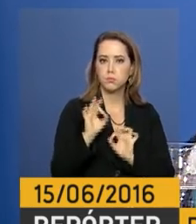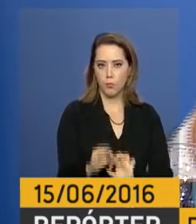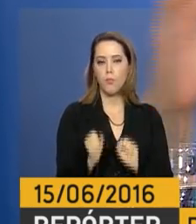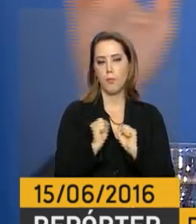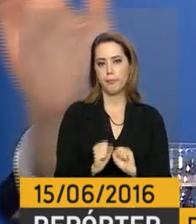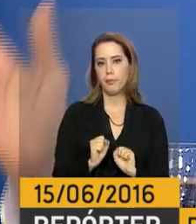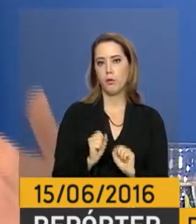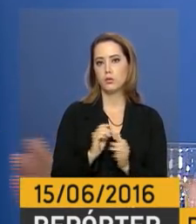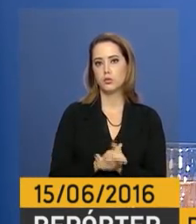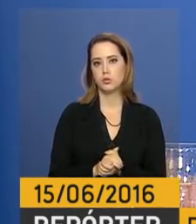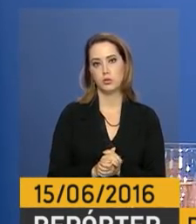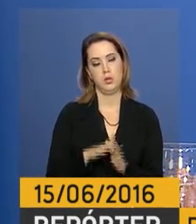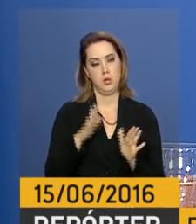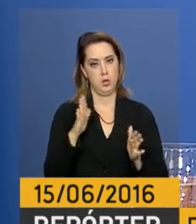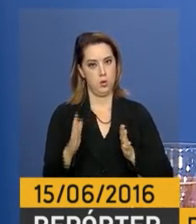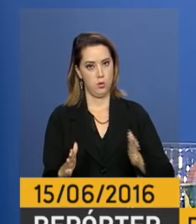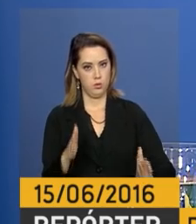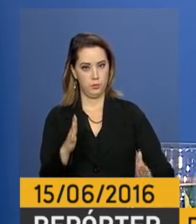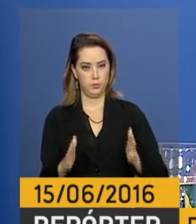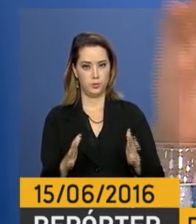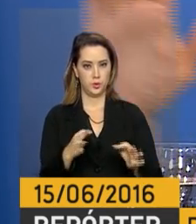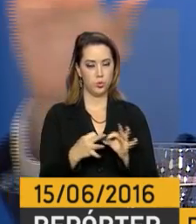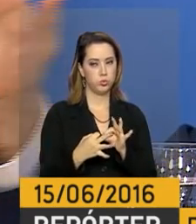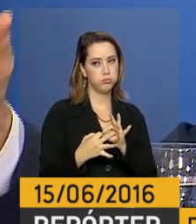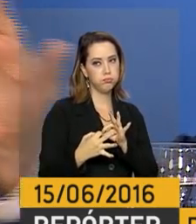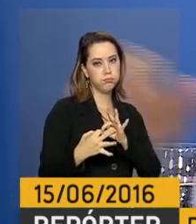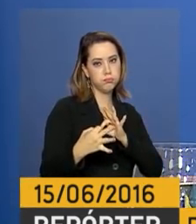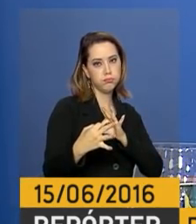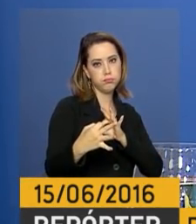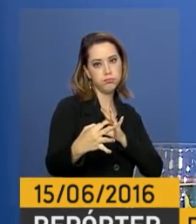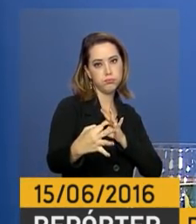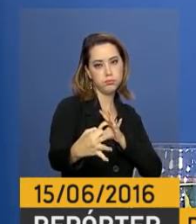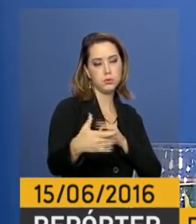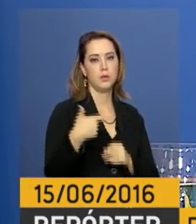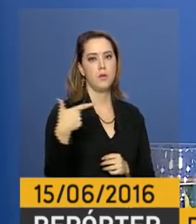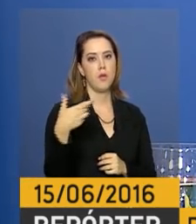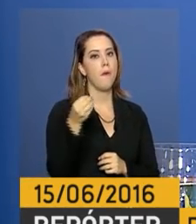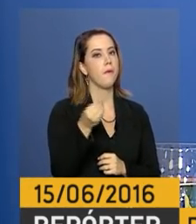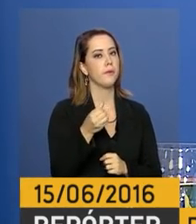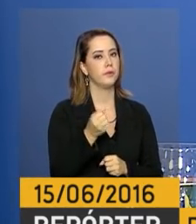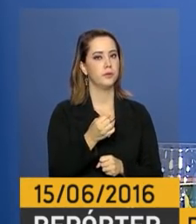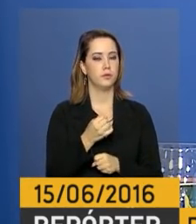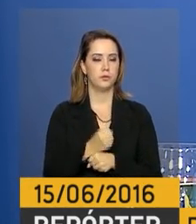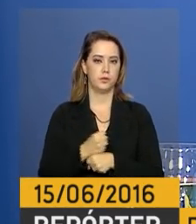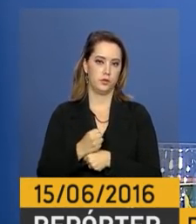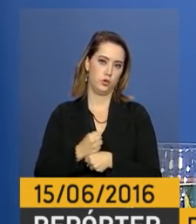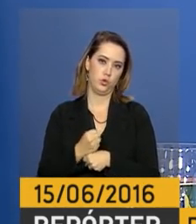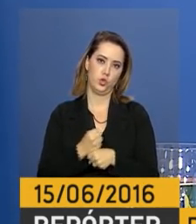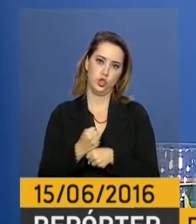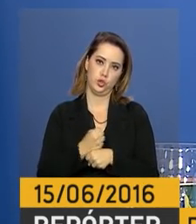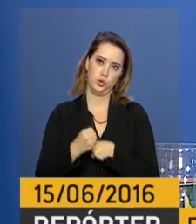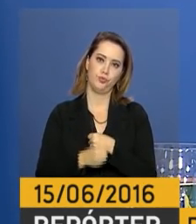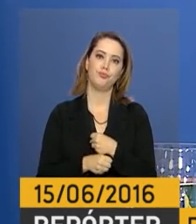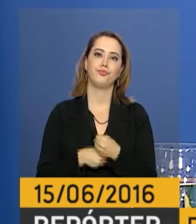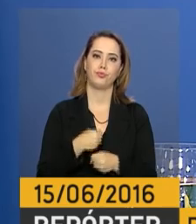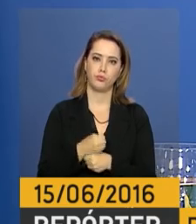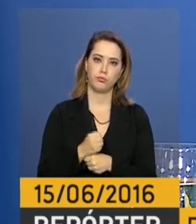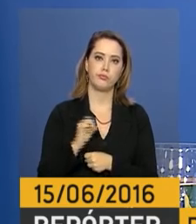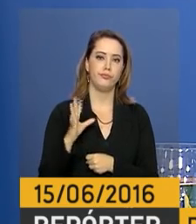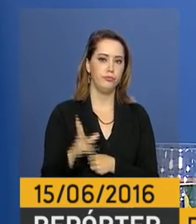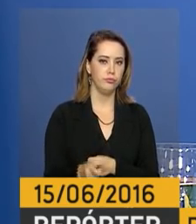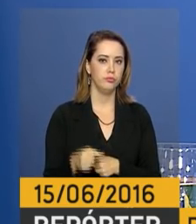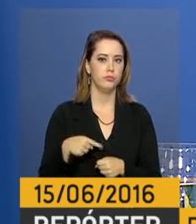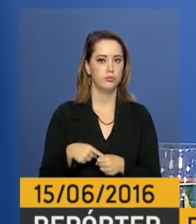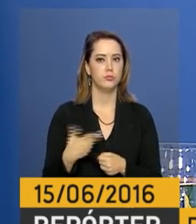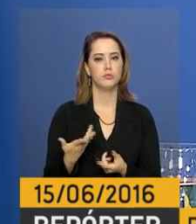regime de longa duração, é um regime de 20 anos de duração total,